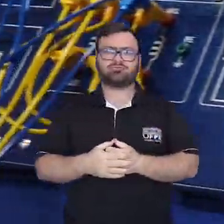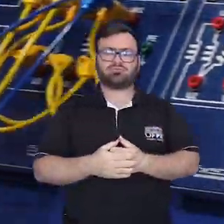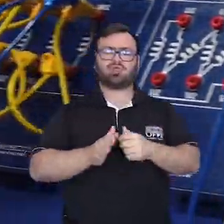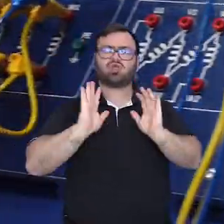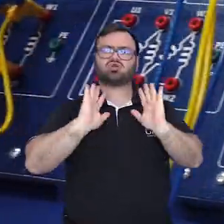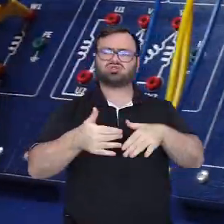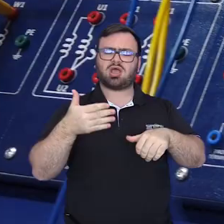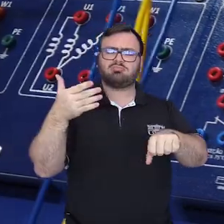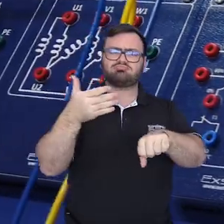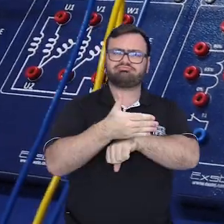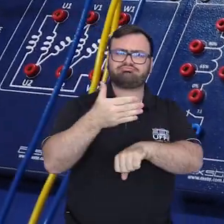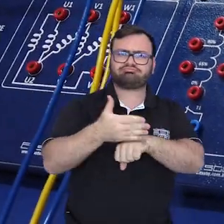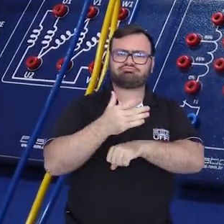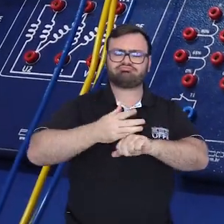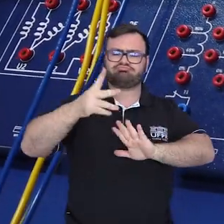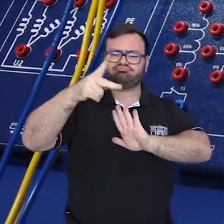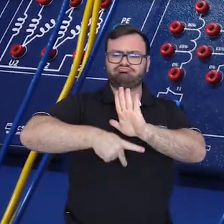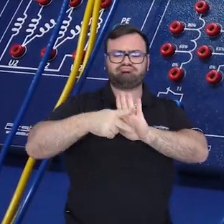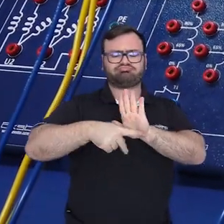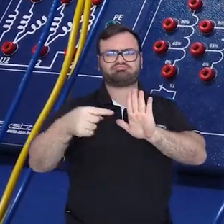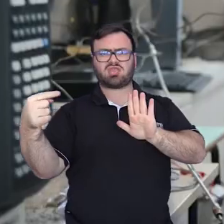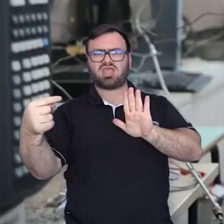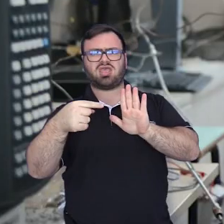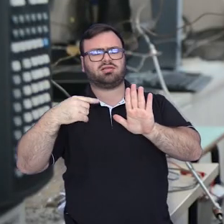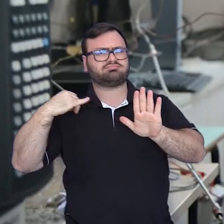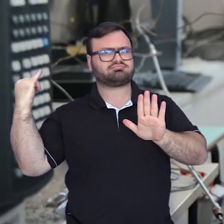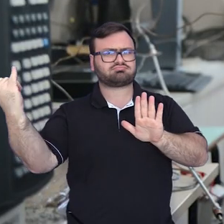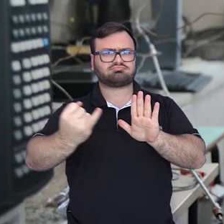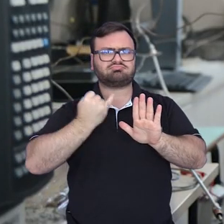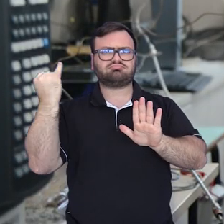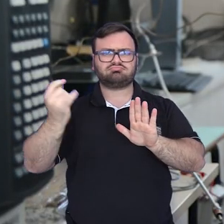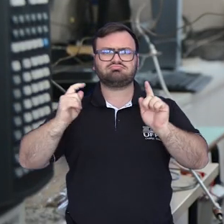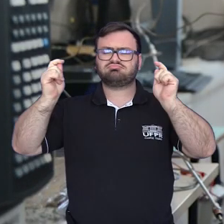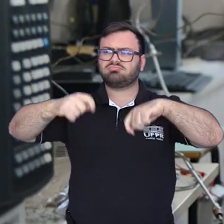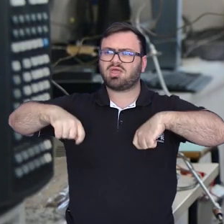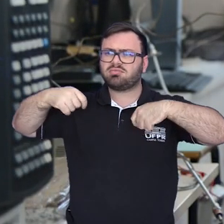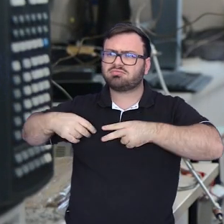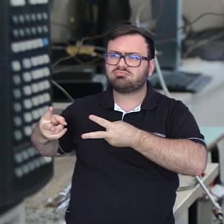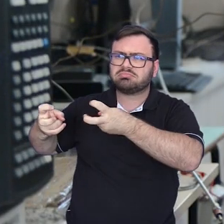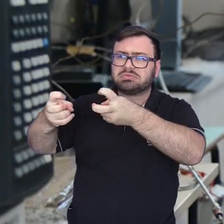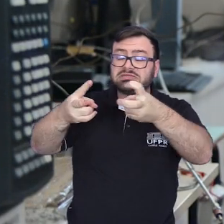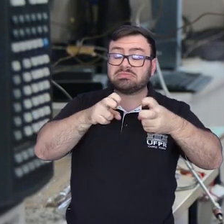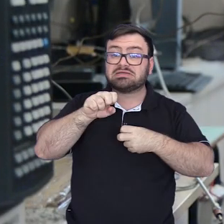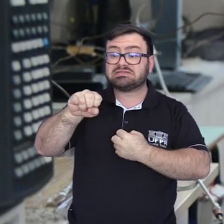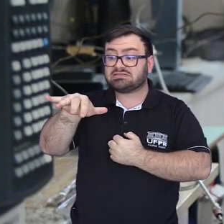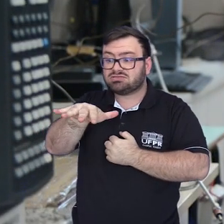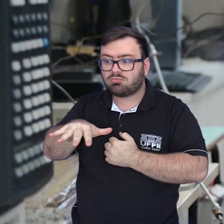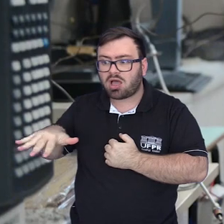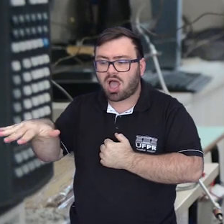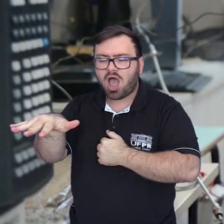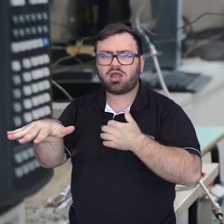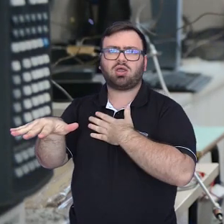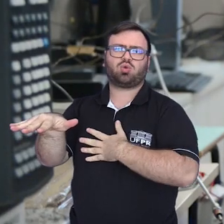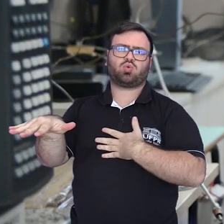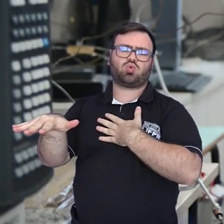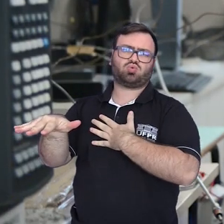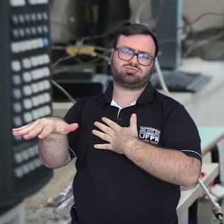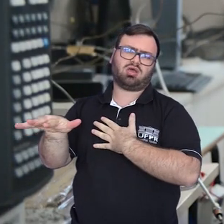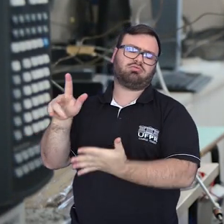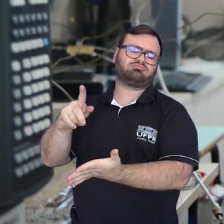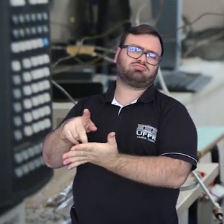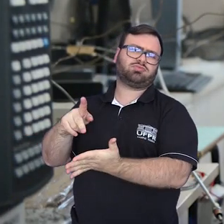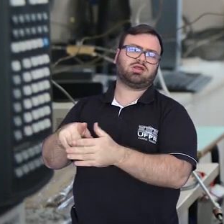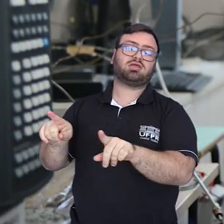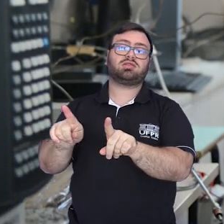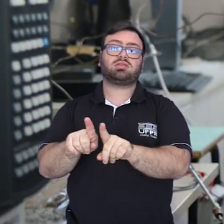uma vez que eu pude avaliar se aquela área era uma área que eu realmente gostava. Dentre todas as possibilidades que o curso